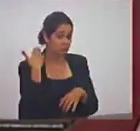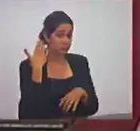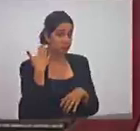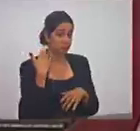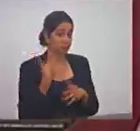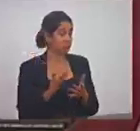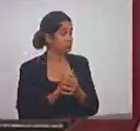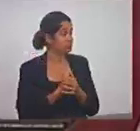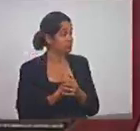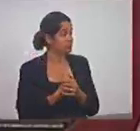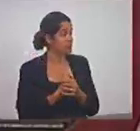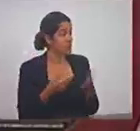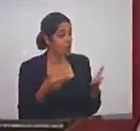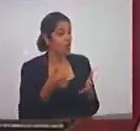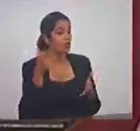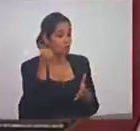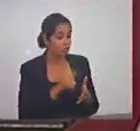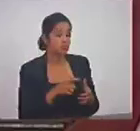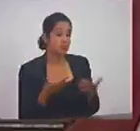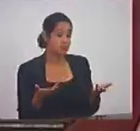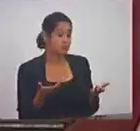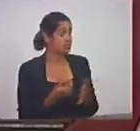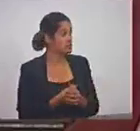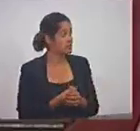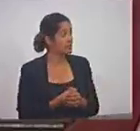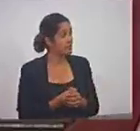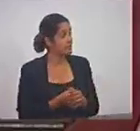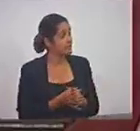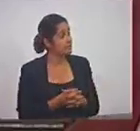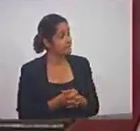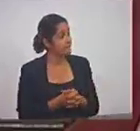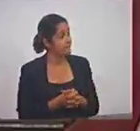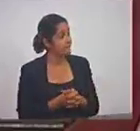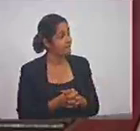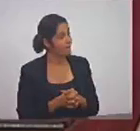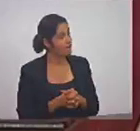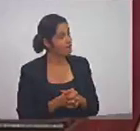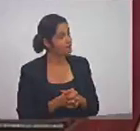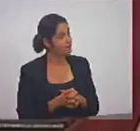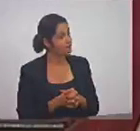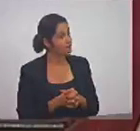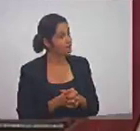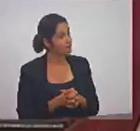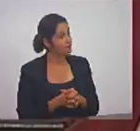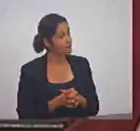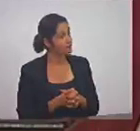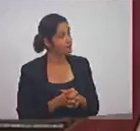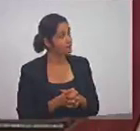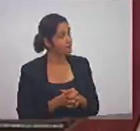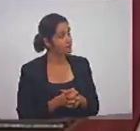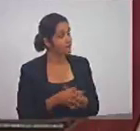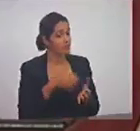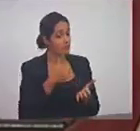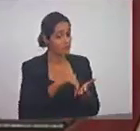numa situação, mesmo sendo contrário, às vezes, aos projetos do prefeito, mesmo sendo contrário a algumas atitudes aqui na Câmara, ele se viu no momento que ele falou, é a minha